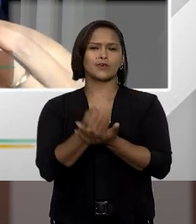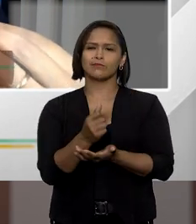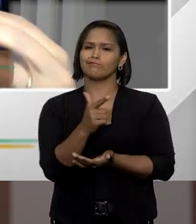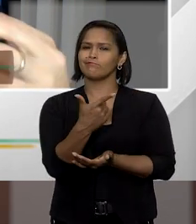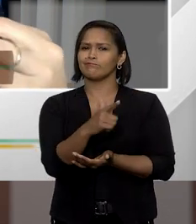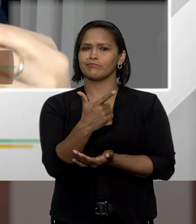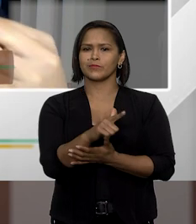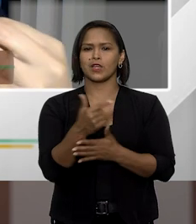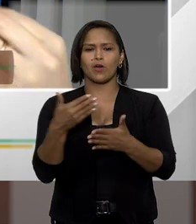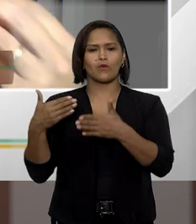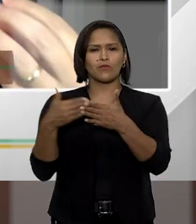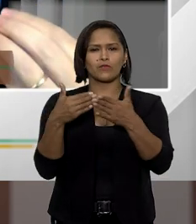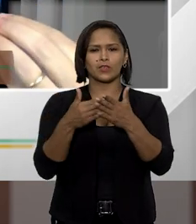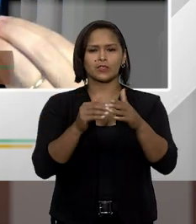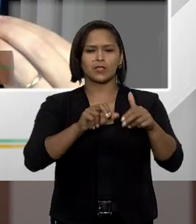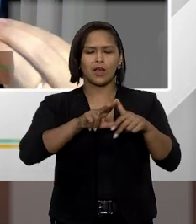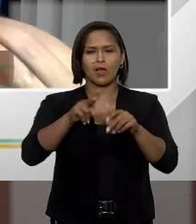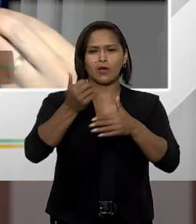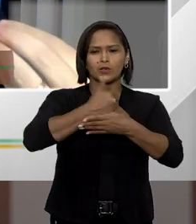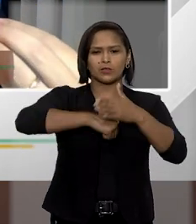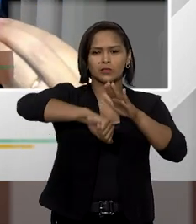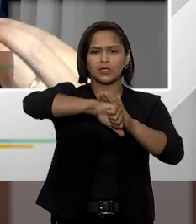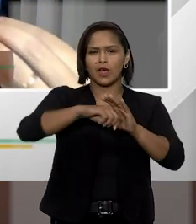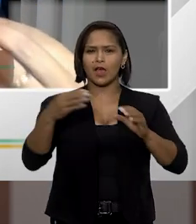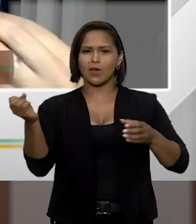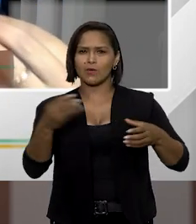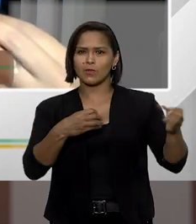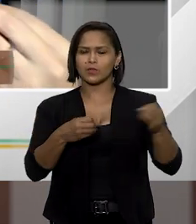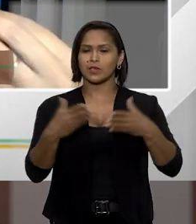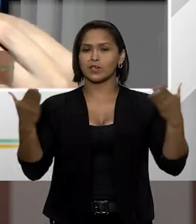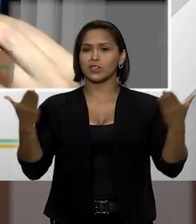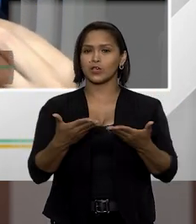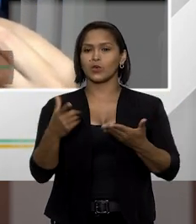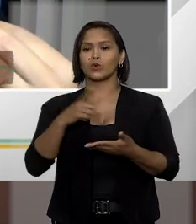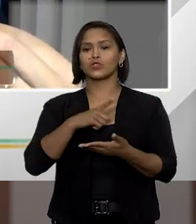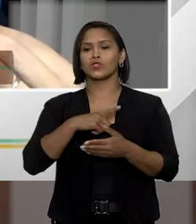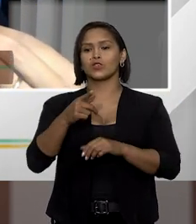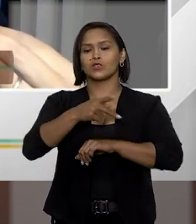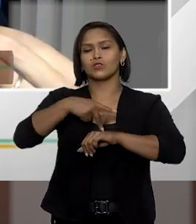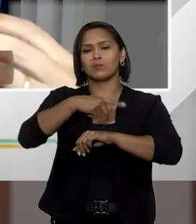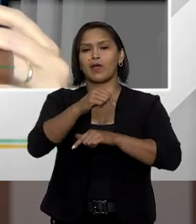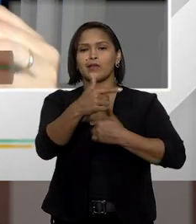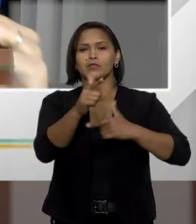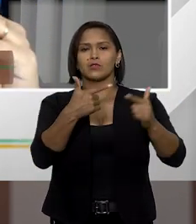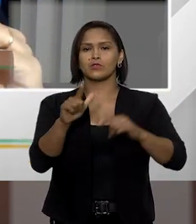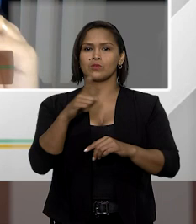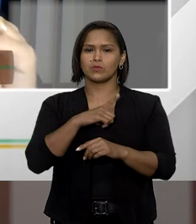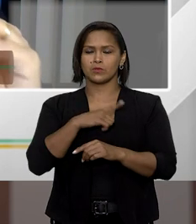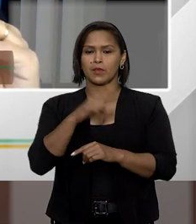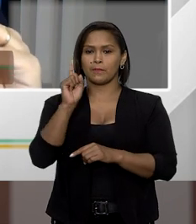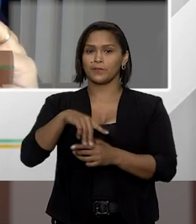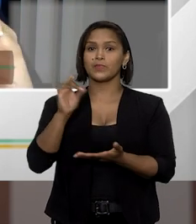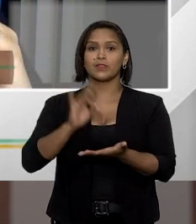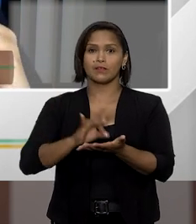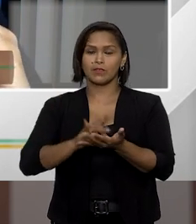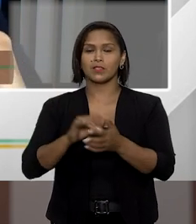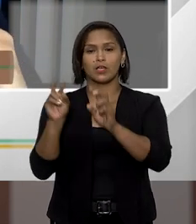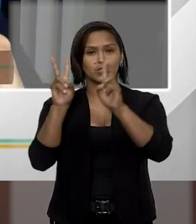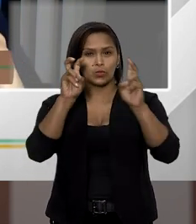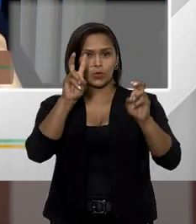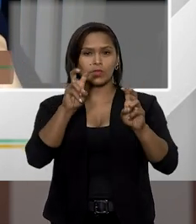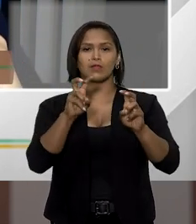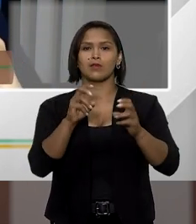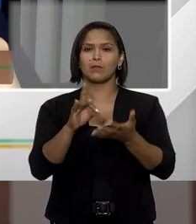conseguir enfrentar a grande gama de criminalidade moderna que hoje assola os outros países. E tanto é verdade, o